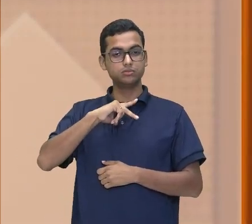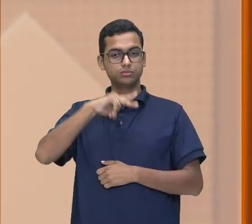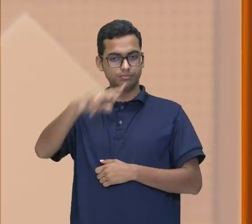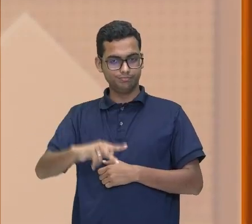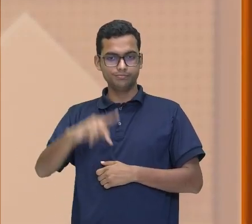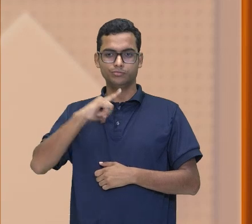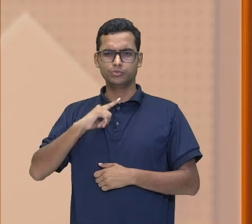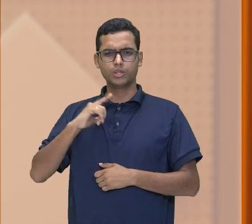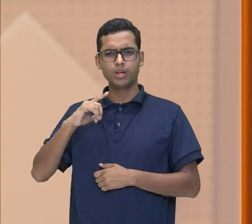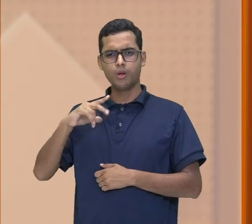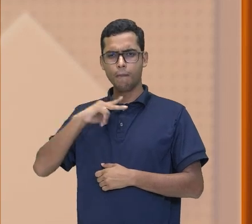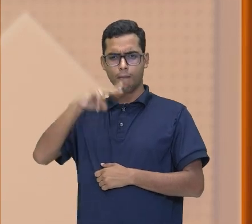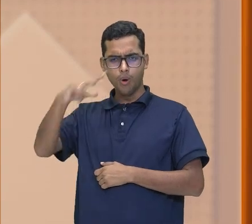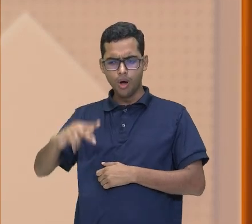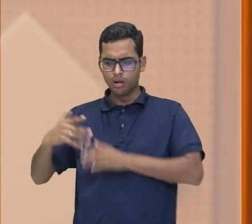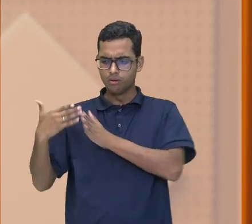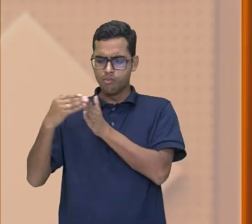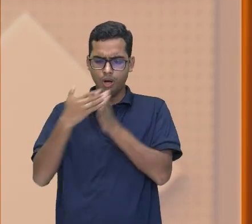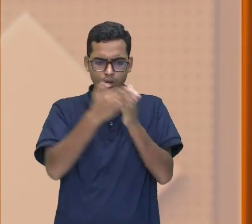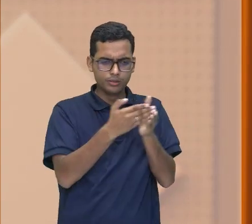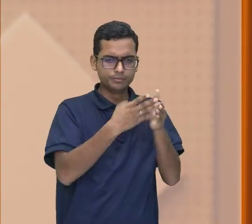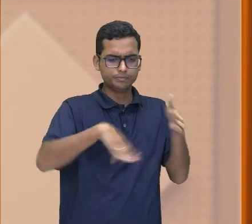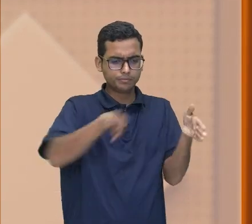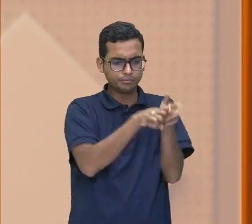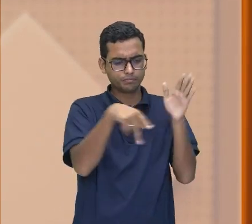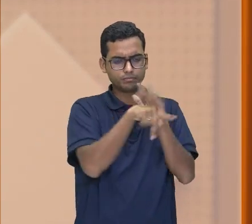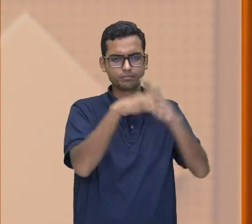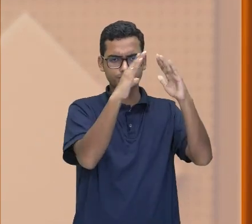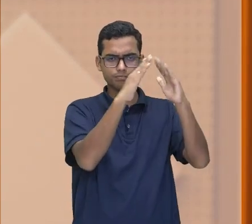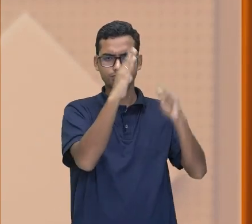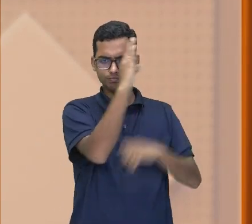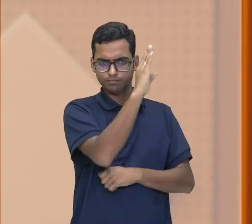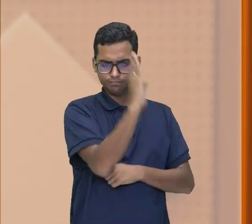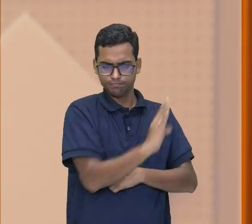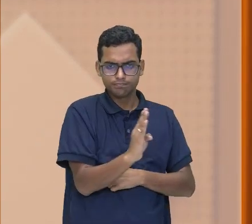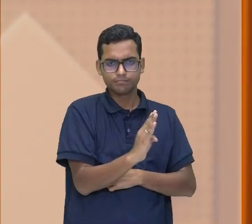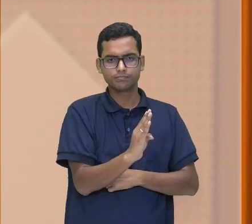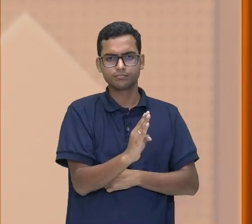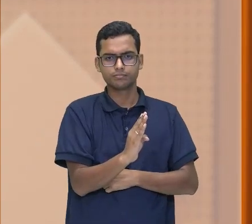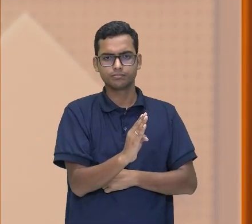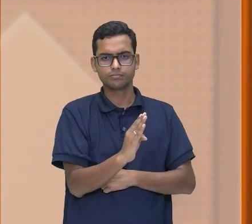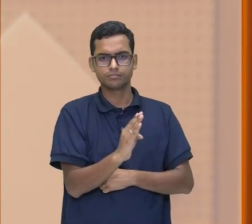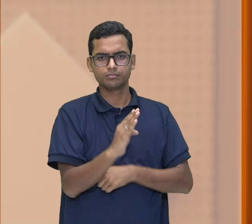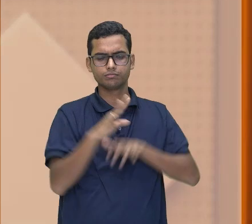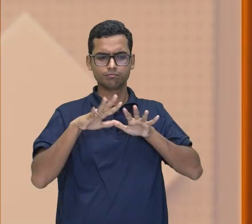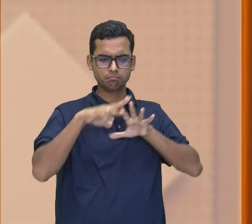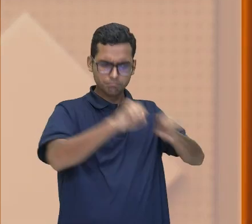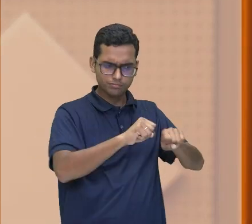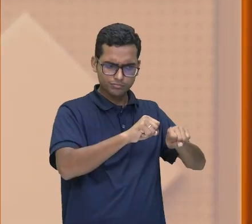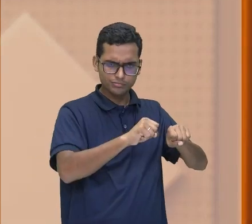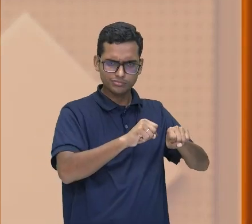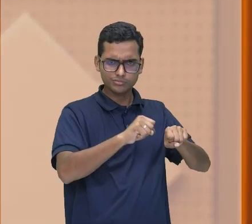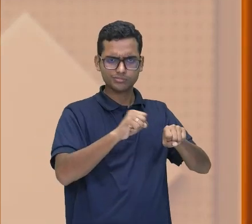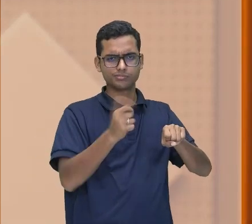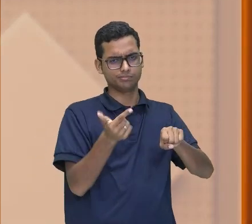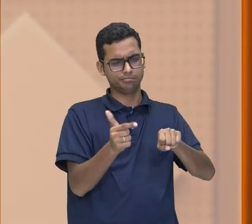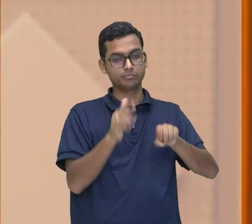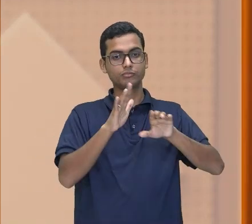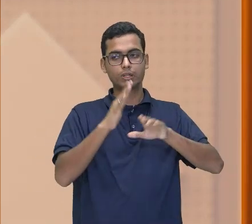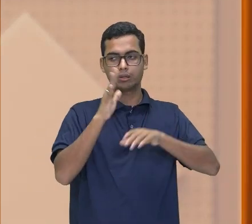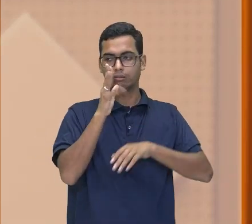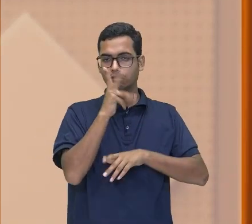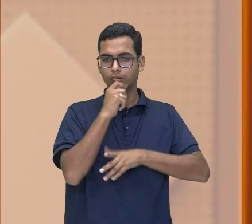os portugueses chegaram ao território brasileiro, inicialmente não houve uma colonização de fato, mas no momento em que eles